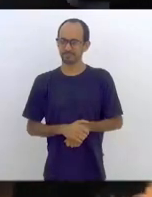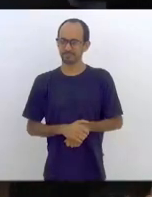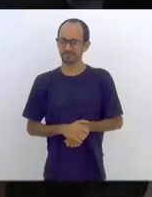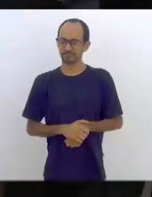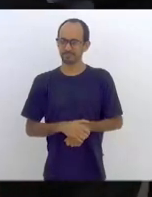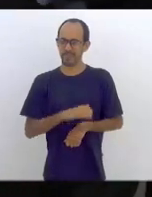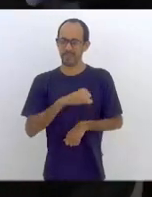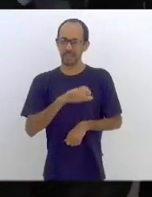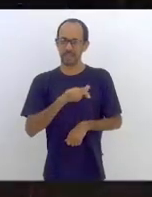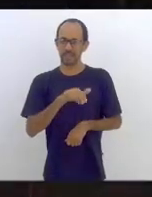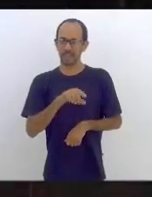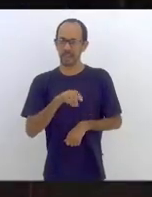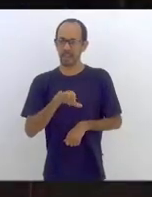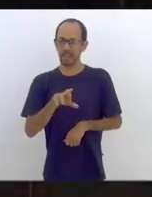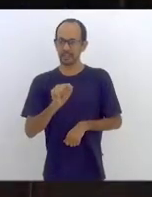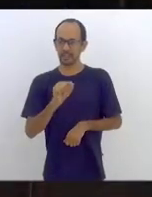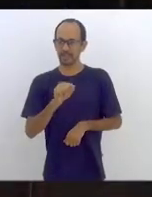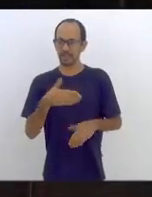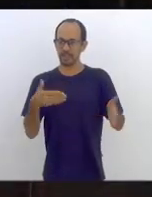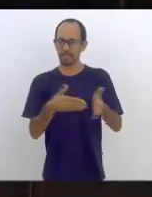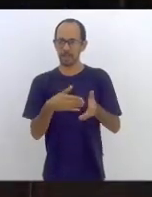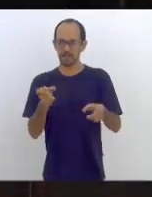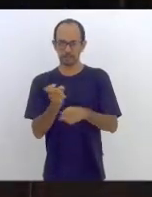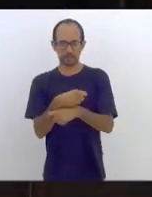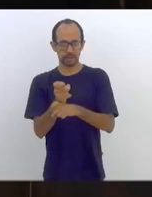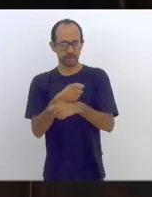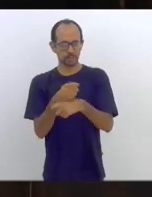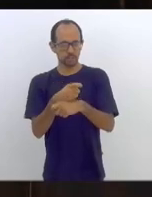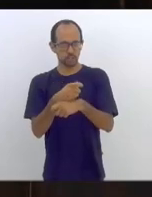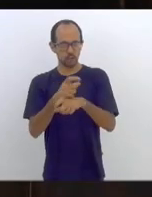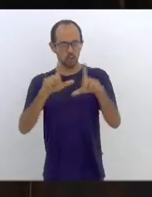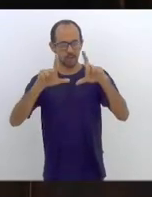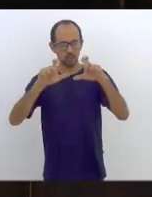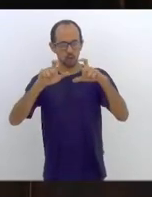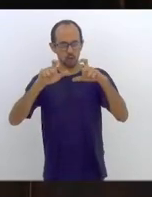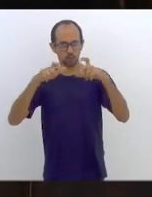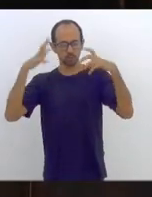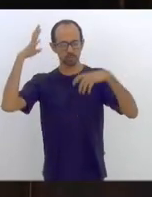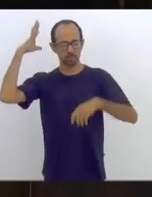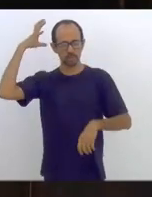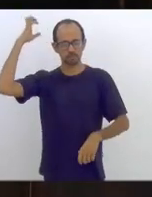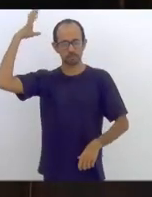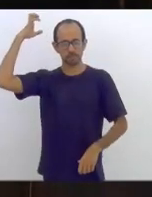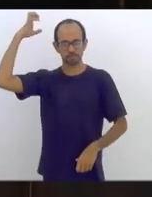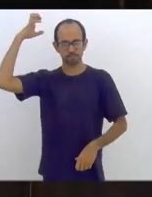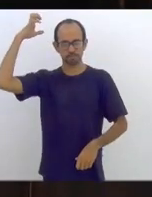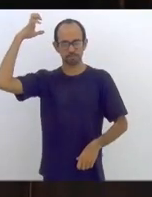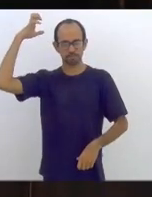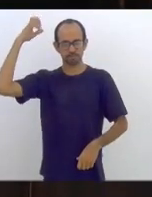Com a foto da Mari. Você lembra, né, Mônica? Estávamos nós.